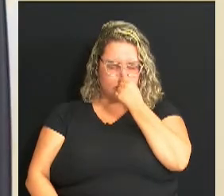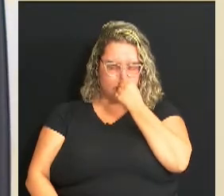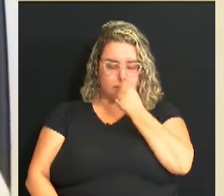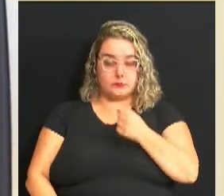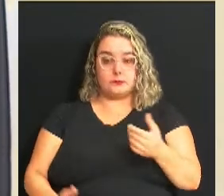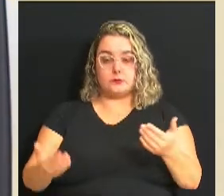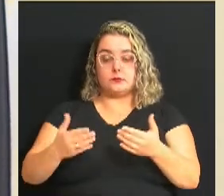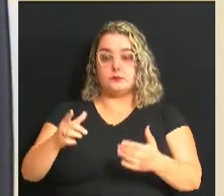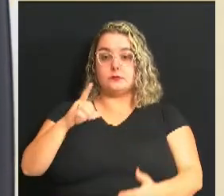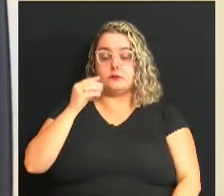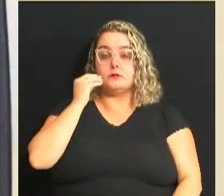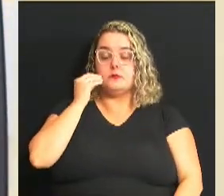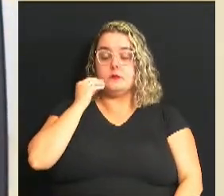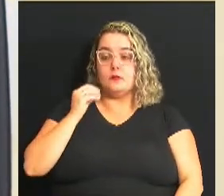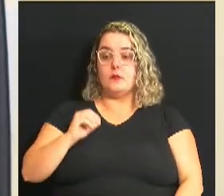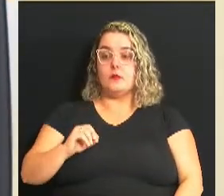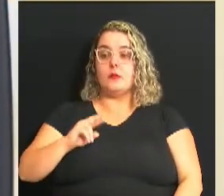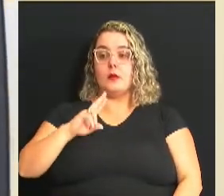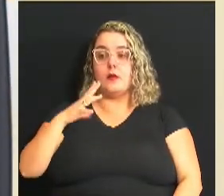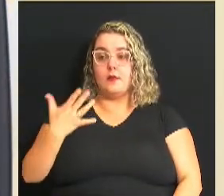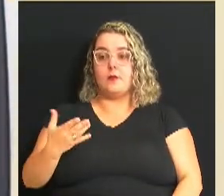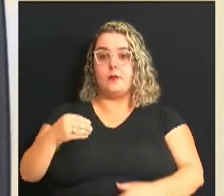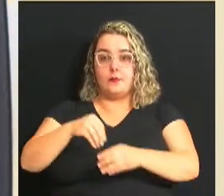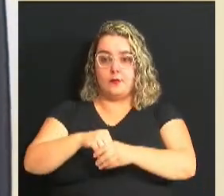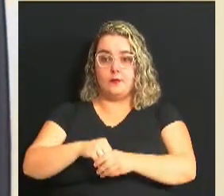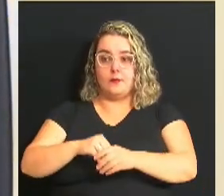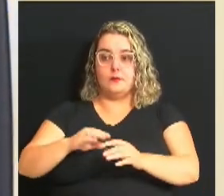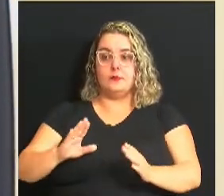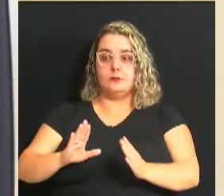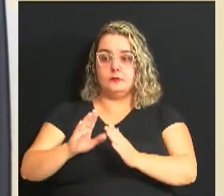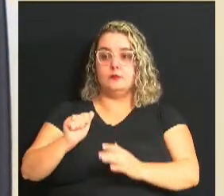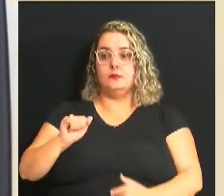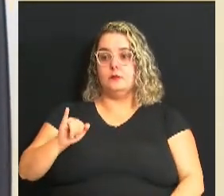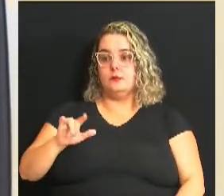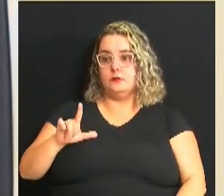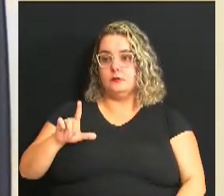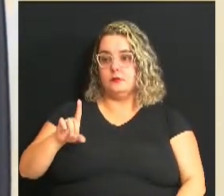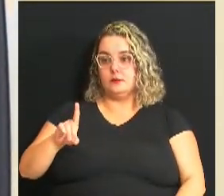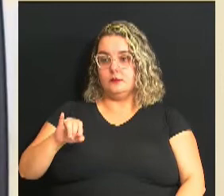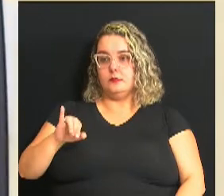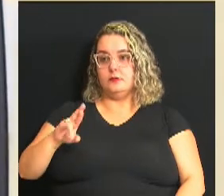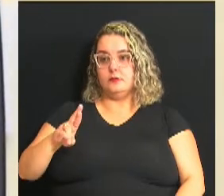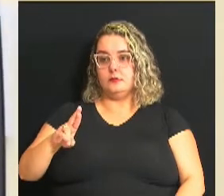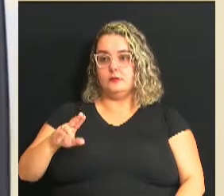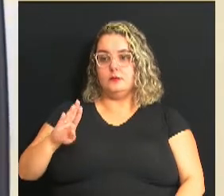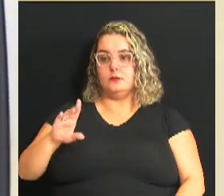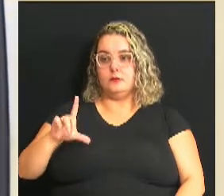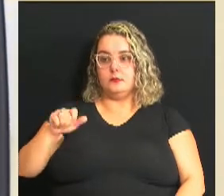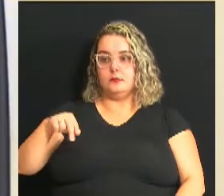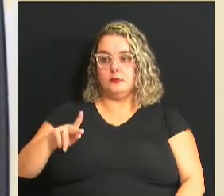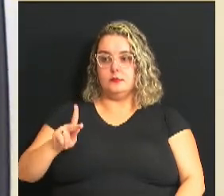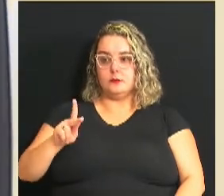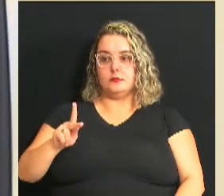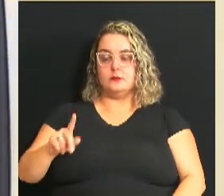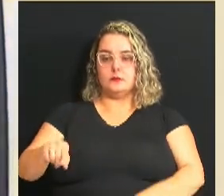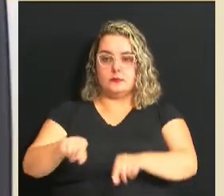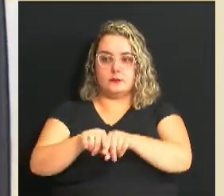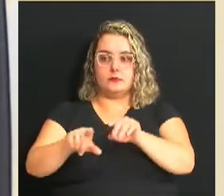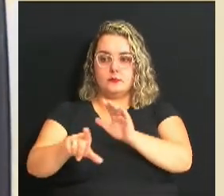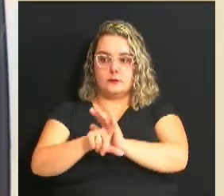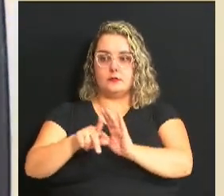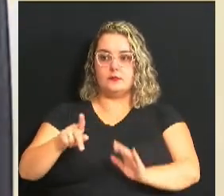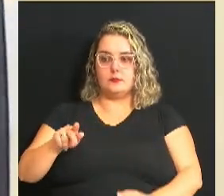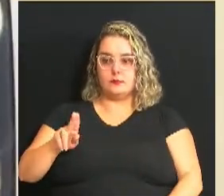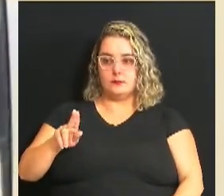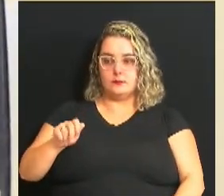uma solução interna para poder fazer frente ao Aldir Blanc e à Lei Paulo Gustavo, para que a gente não deixe de fazer